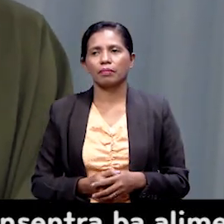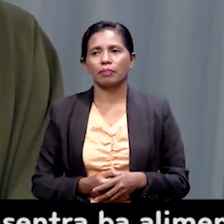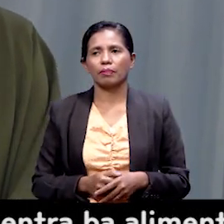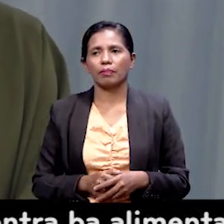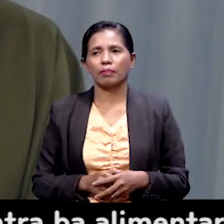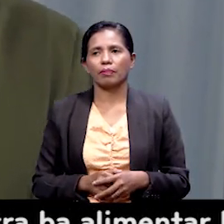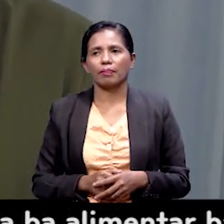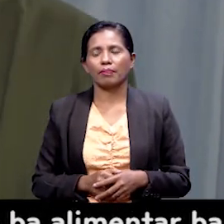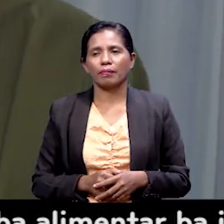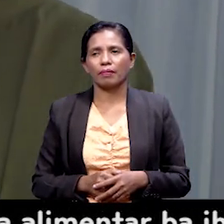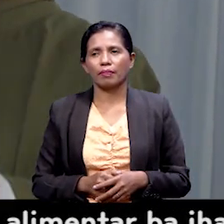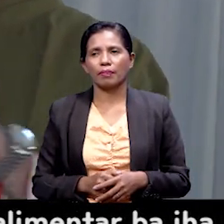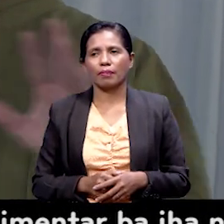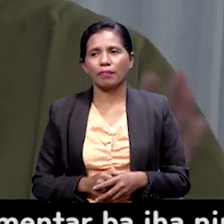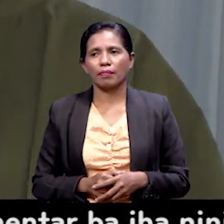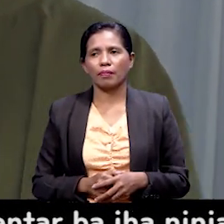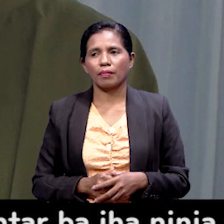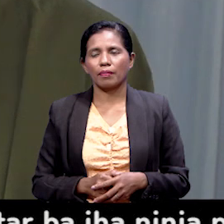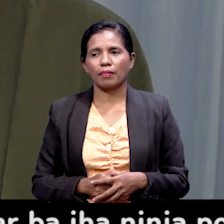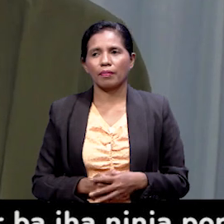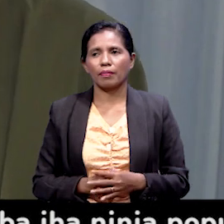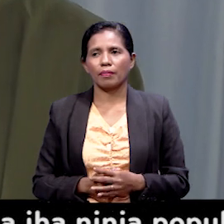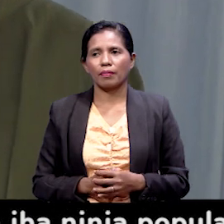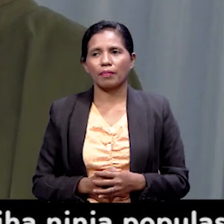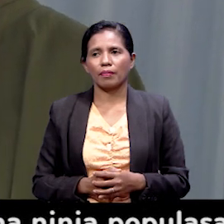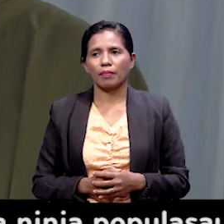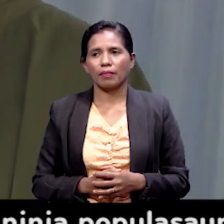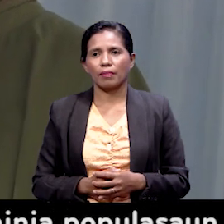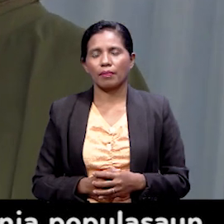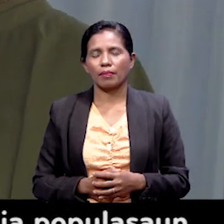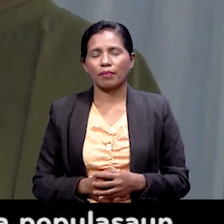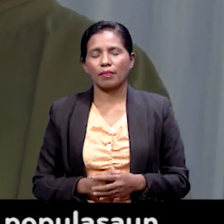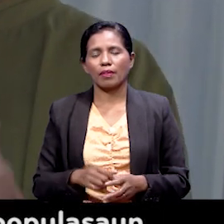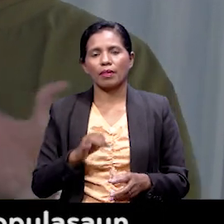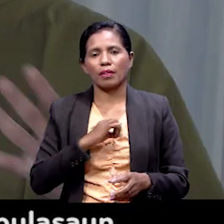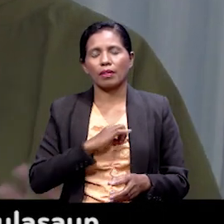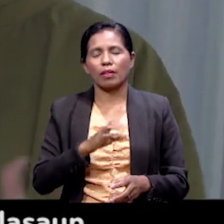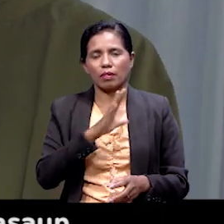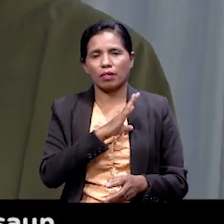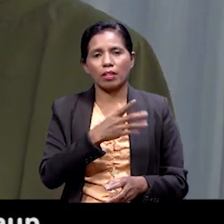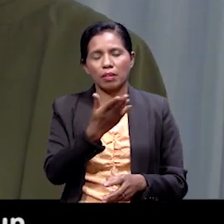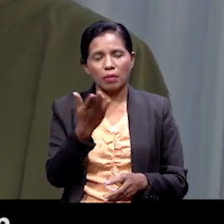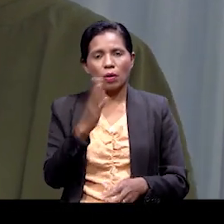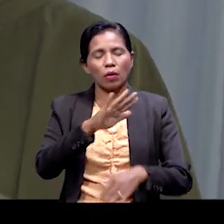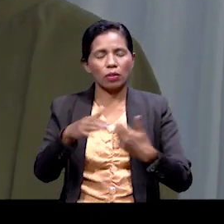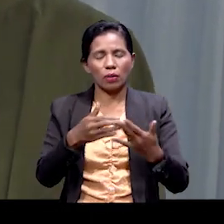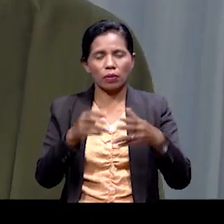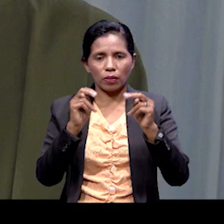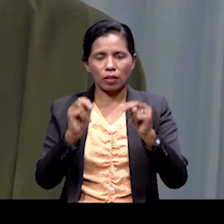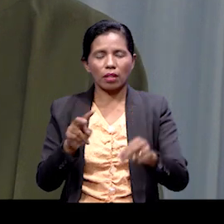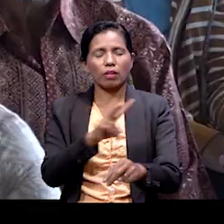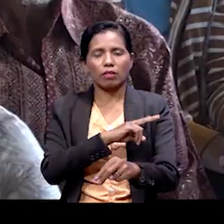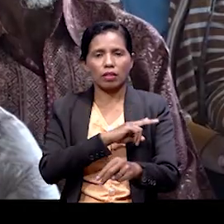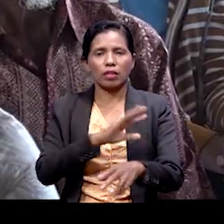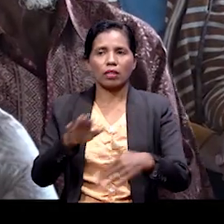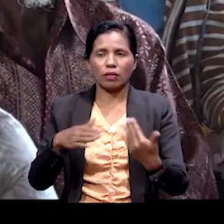Por isso também é importante que todos vacinamos para ter condições de receber o quanto antes o